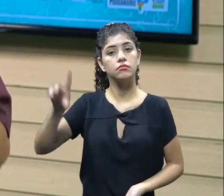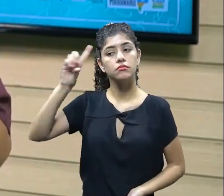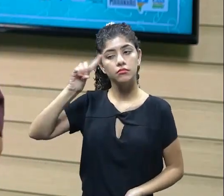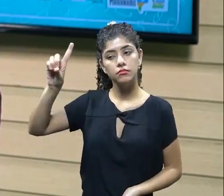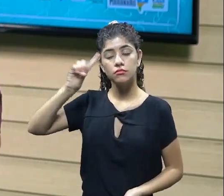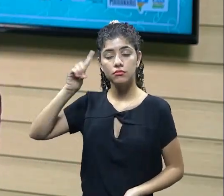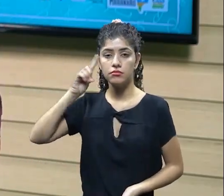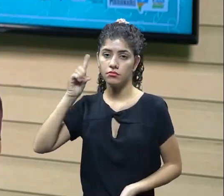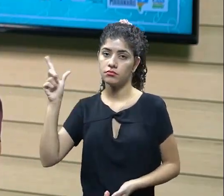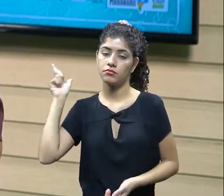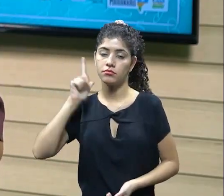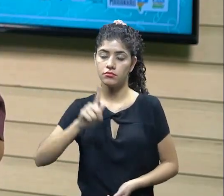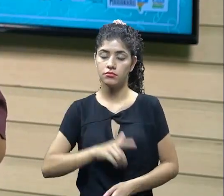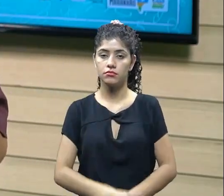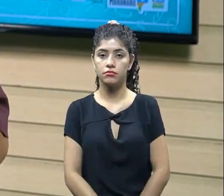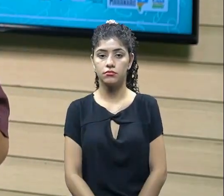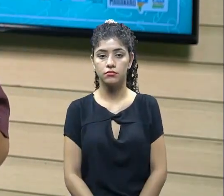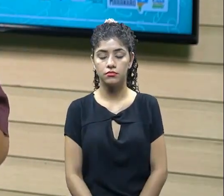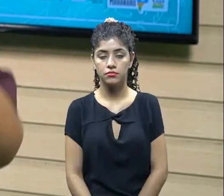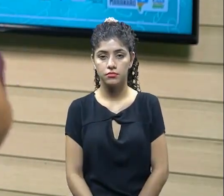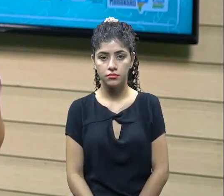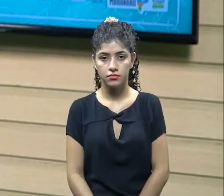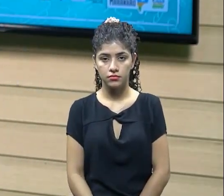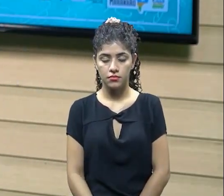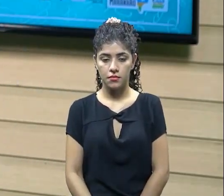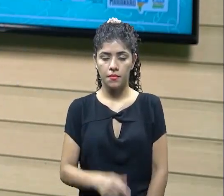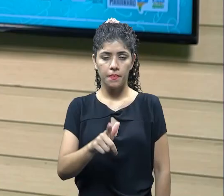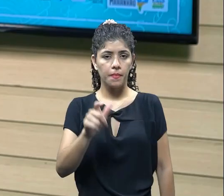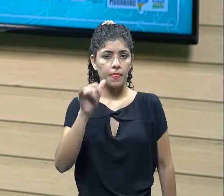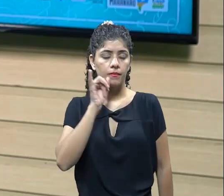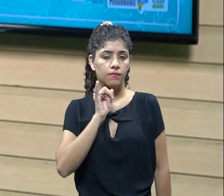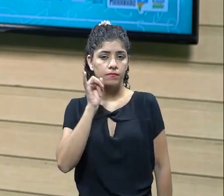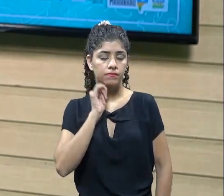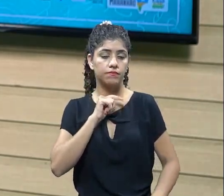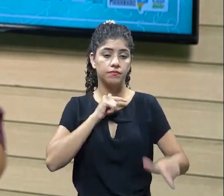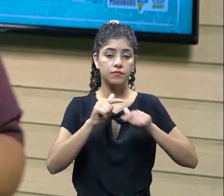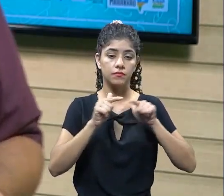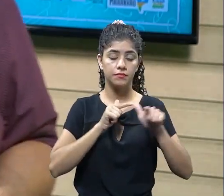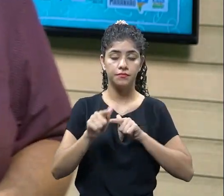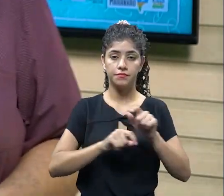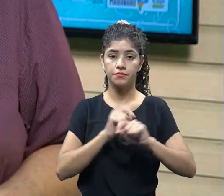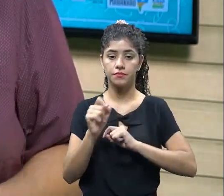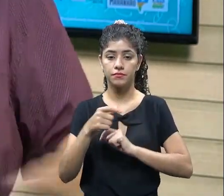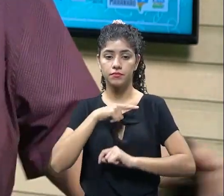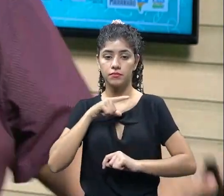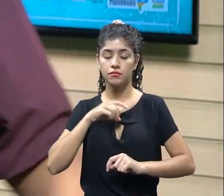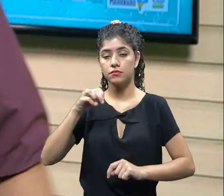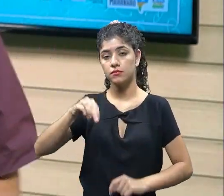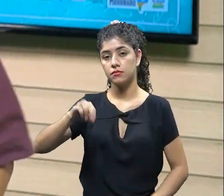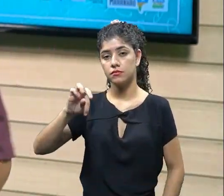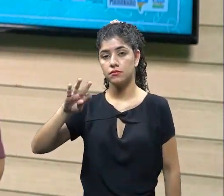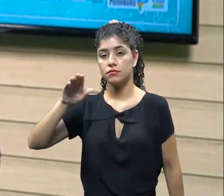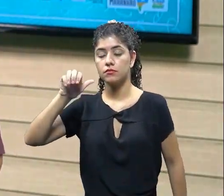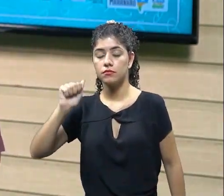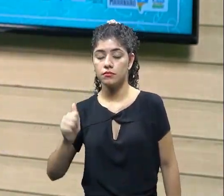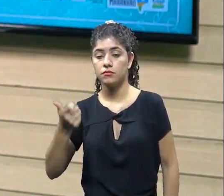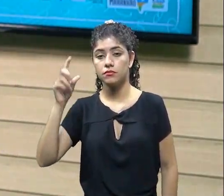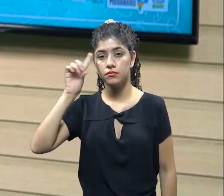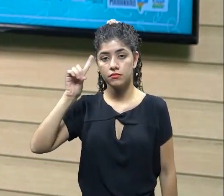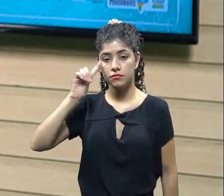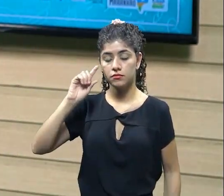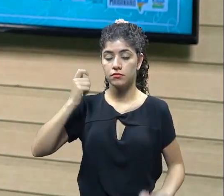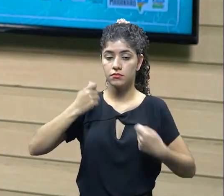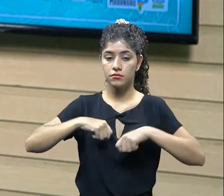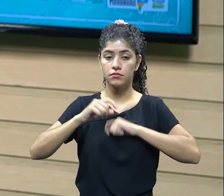respiro da questão organizacional e do comércio. Se você, por exemplo, for trabalhar no comércio, geralmente eles têm uma meta diária. Olha, nós